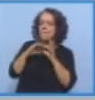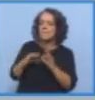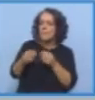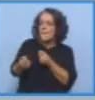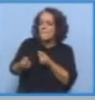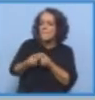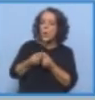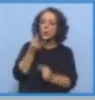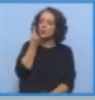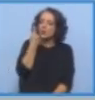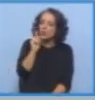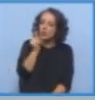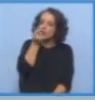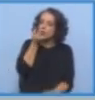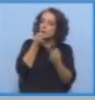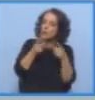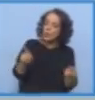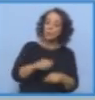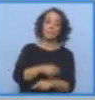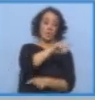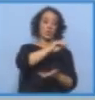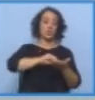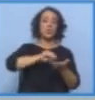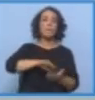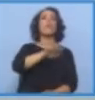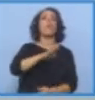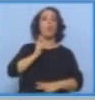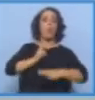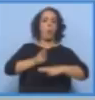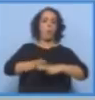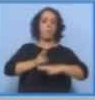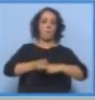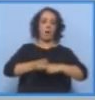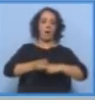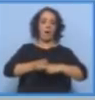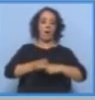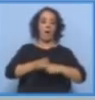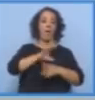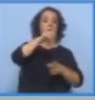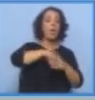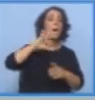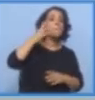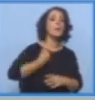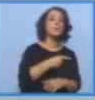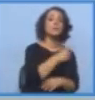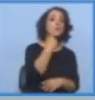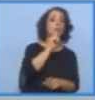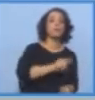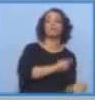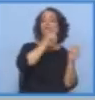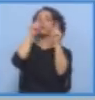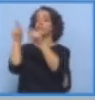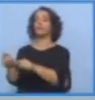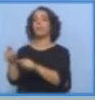ambiente. O texto dele é escrito em Roma, ou pelo menos é escrito fora da Palestina, mas reflete